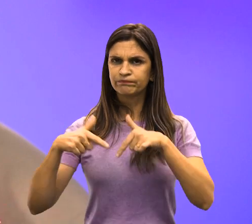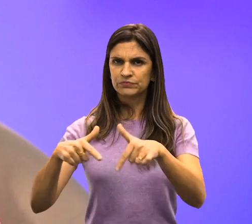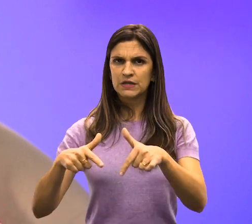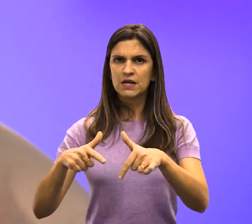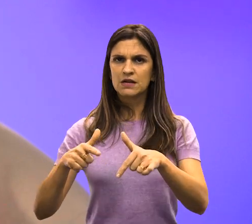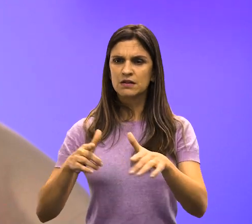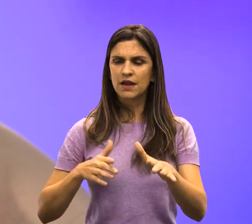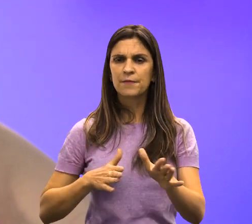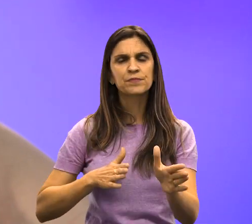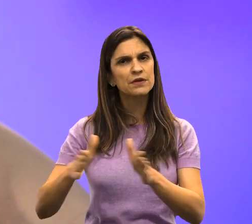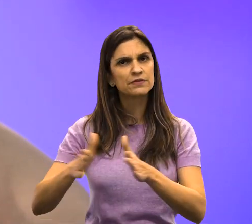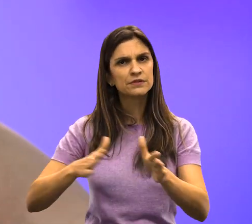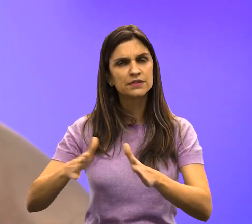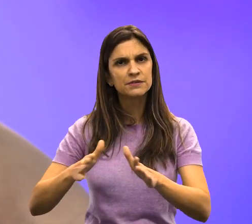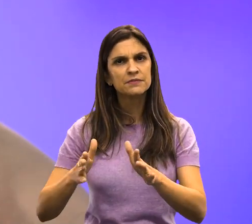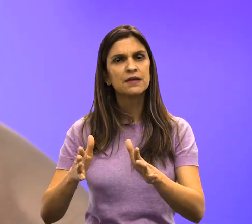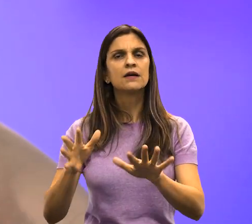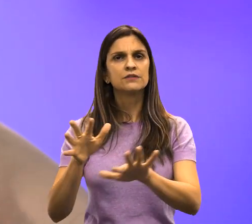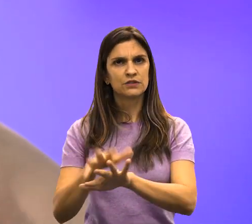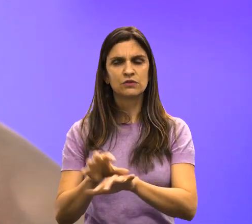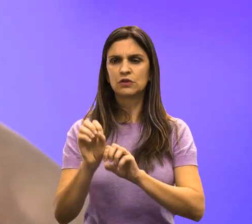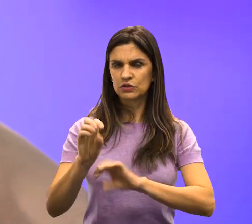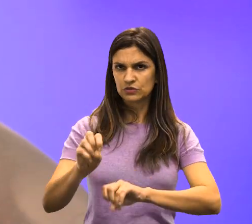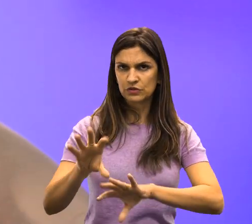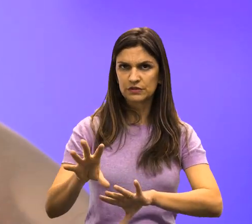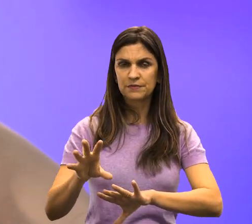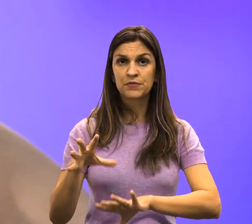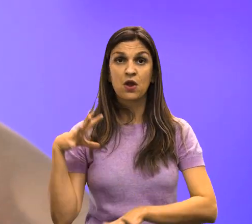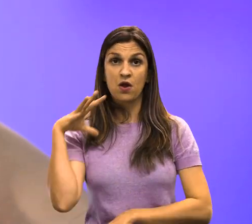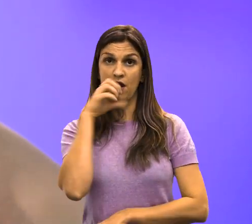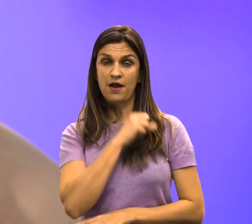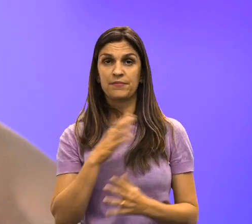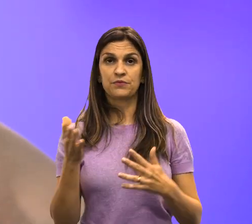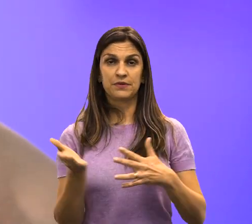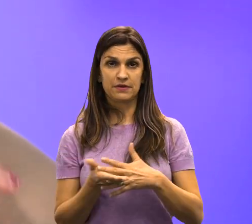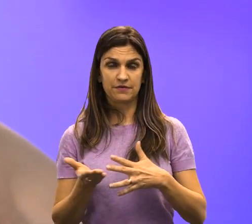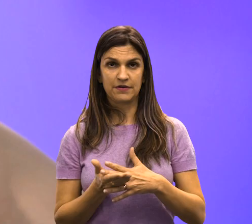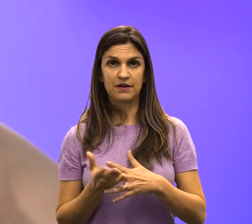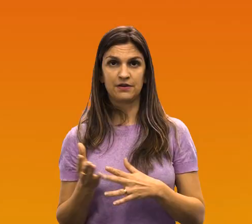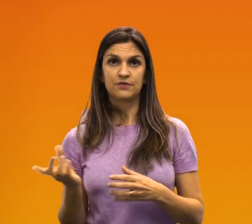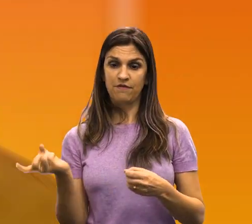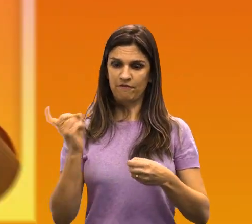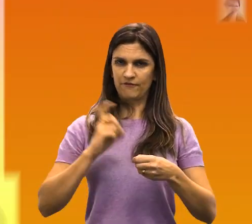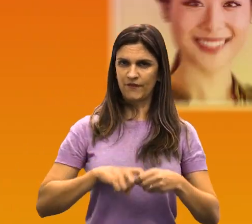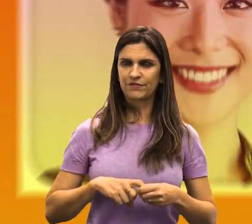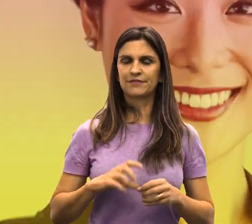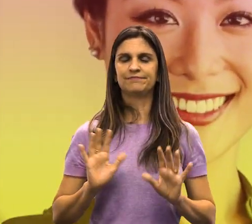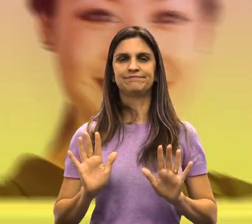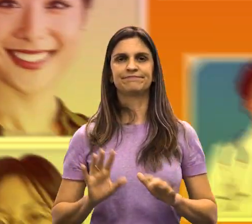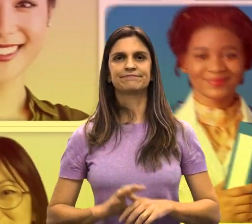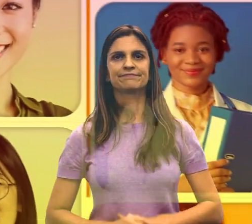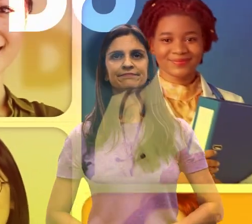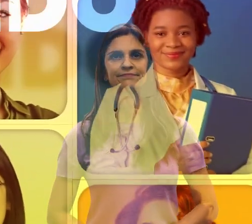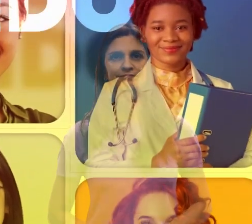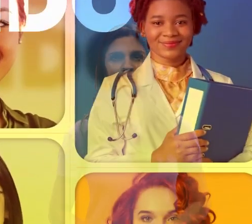pela acessibilidade na educação. Agora nós vamos para um rápido intervalo e voltamos já.